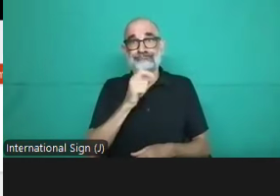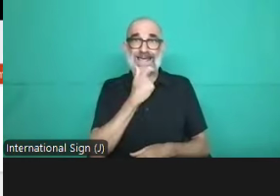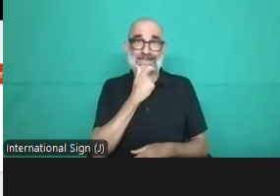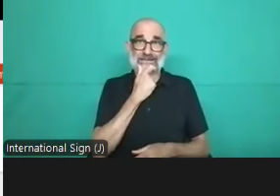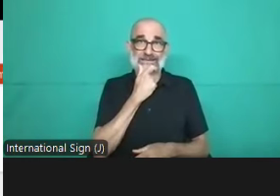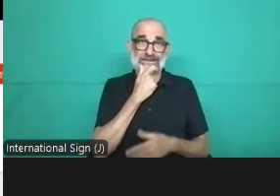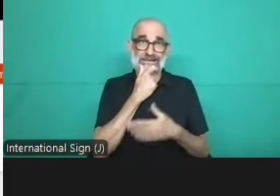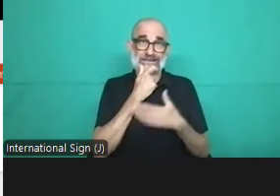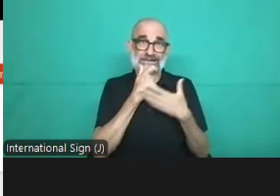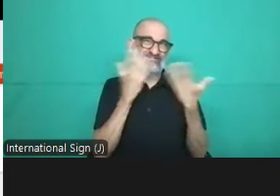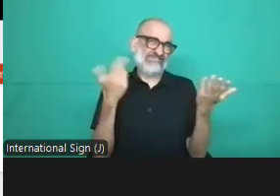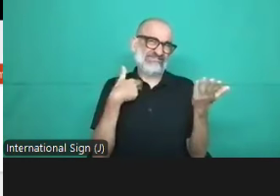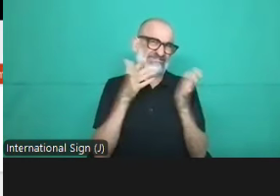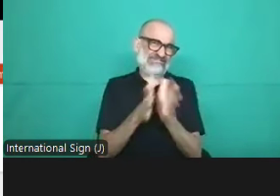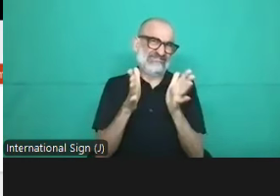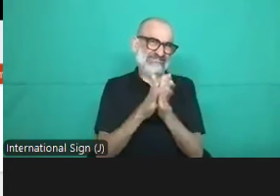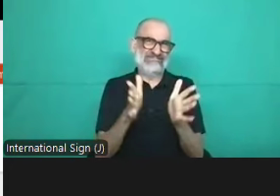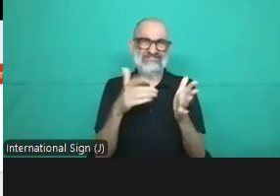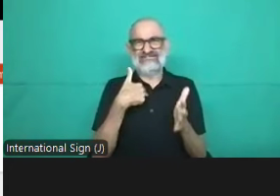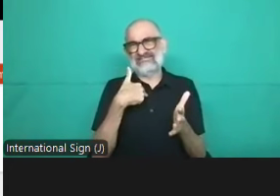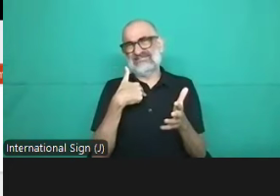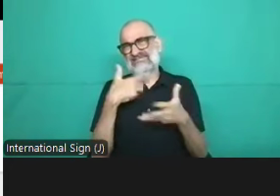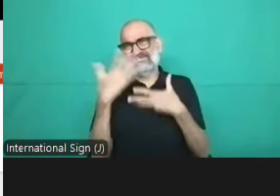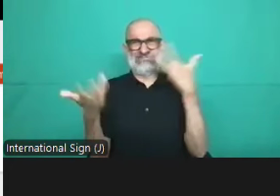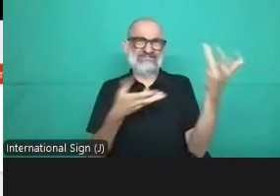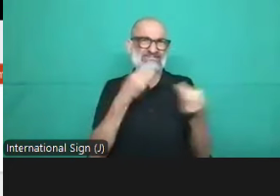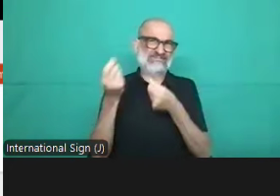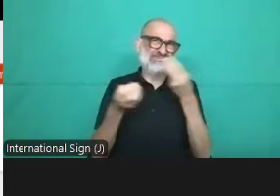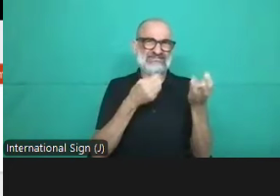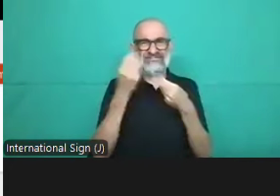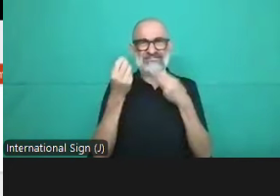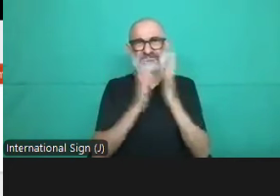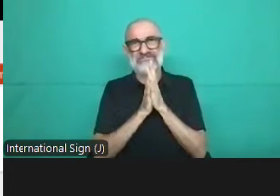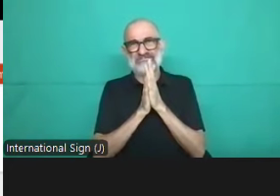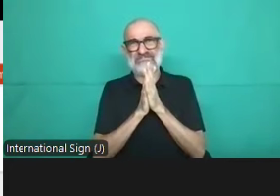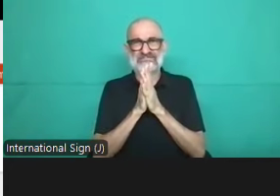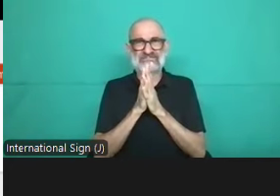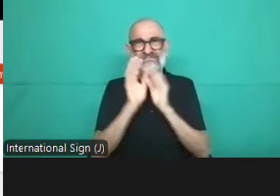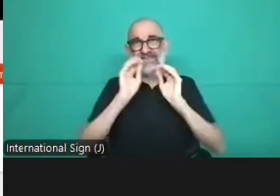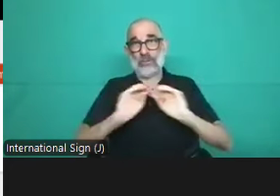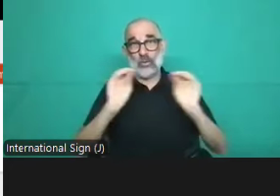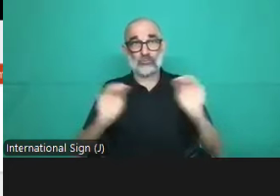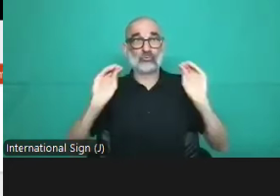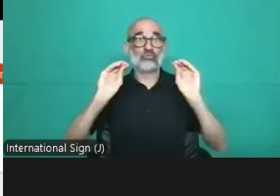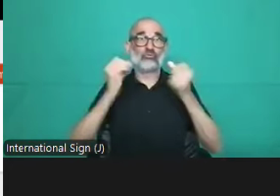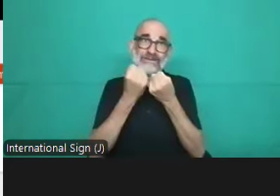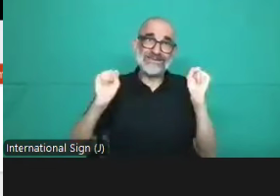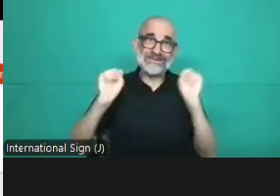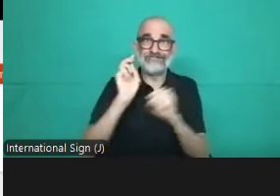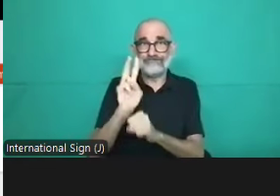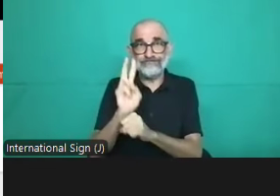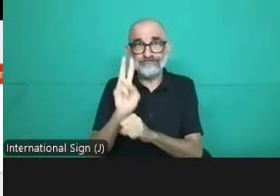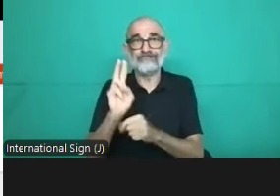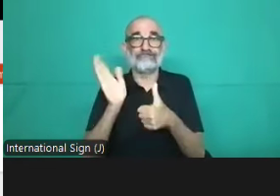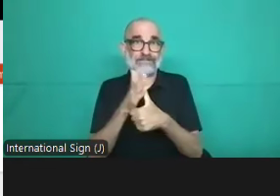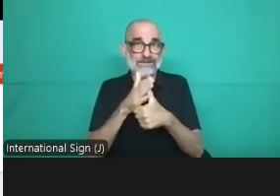em inglês, e vamos falar sobre a iniciativa da Anvisa para melhorar o diagnóstico e a segurança do paciente. Primeiro,